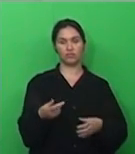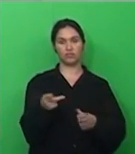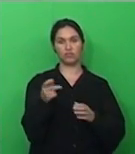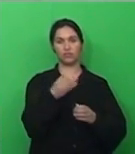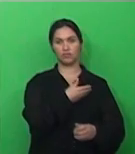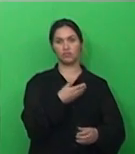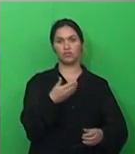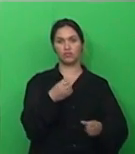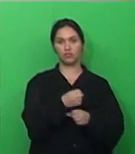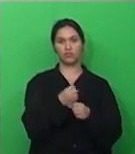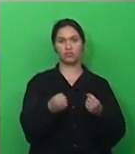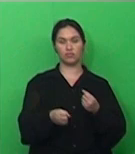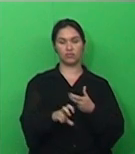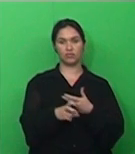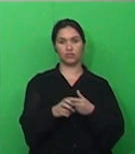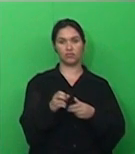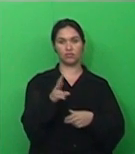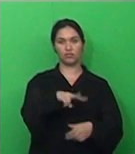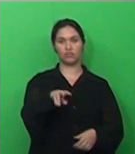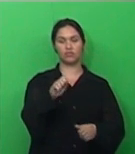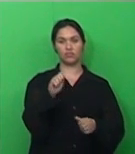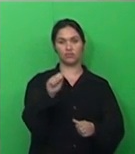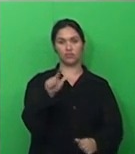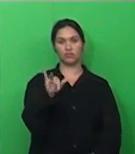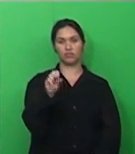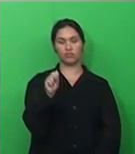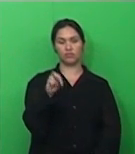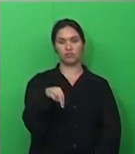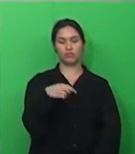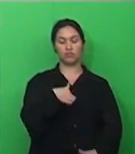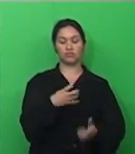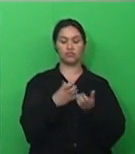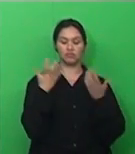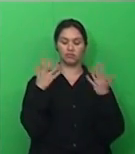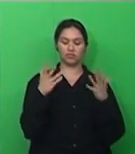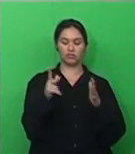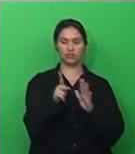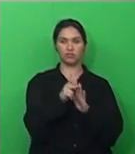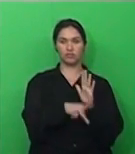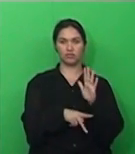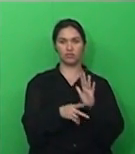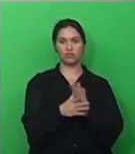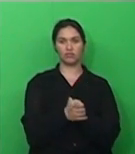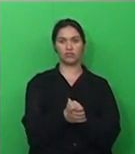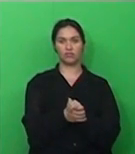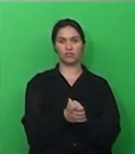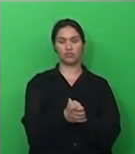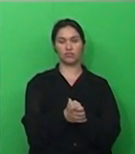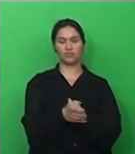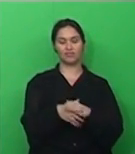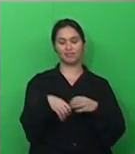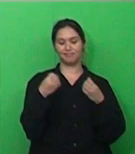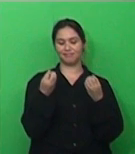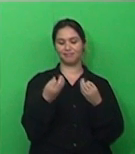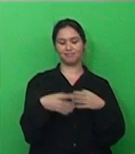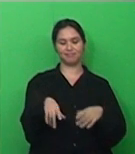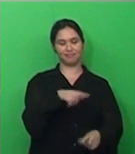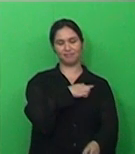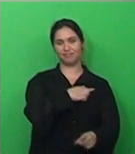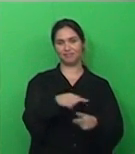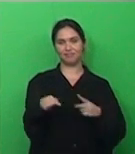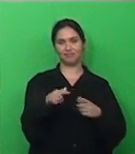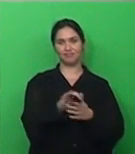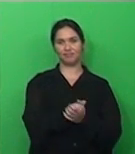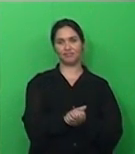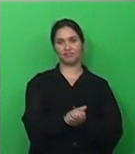vereador. Vereador Alisson, quero parabenizar pelo projeto. A justificativa do veto não